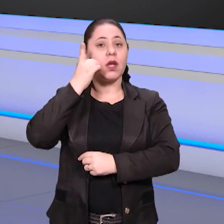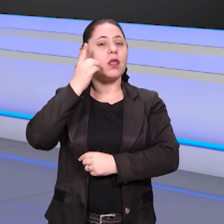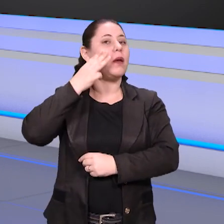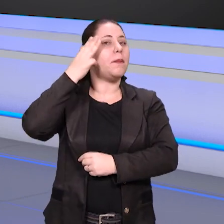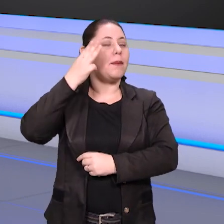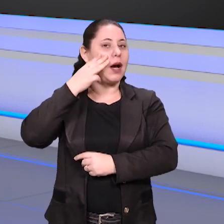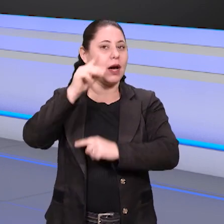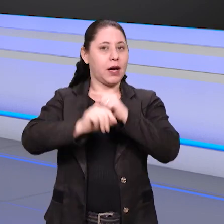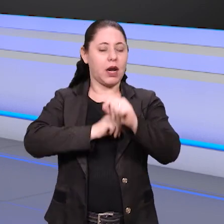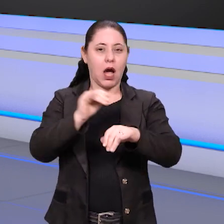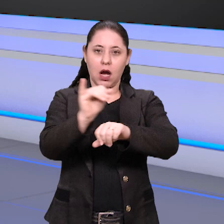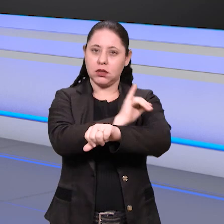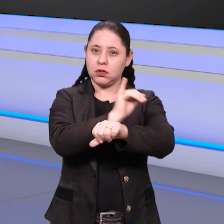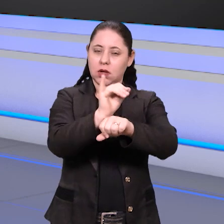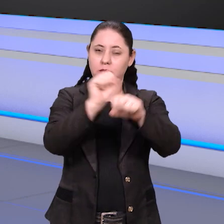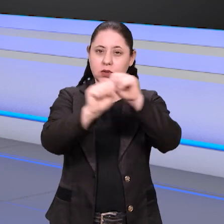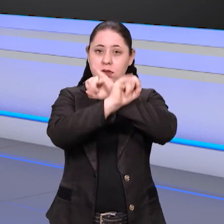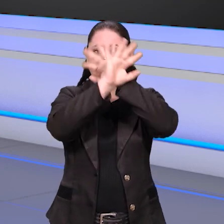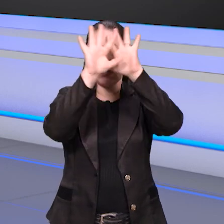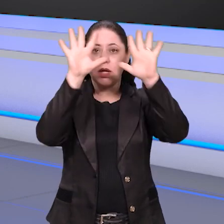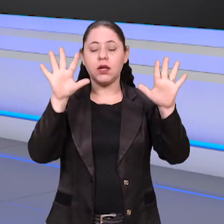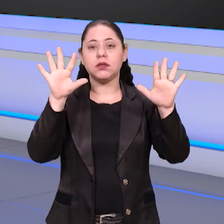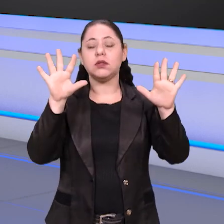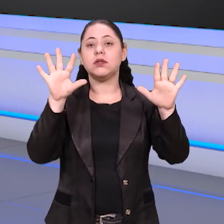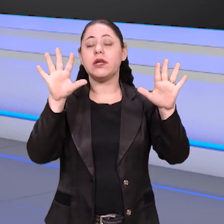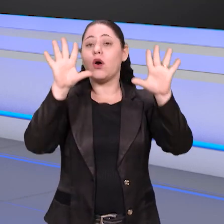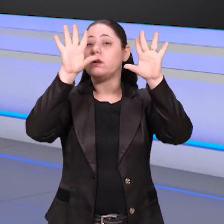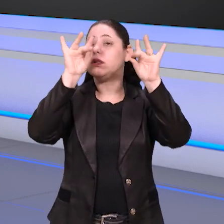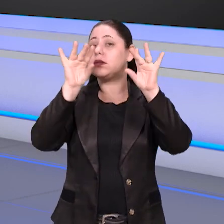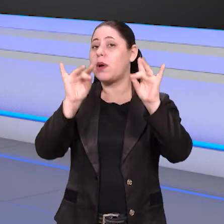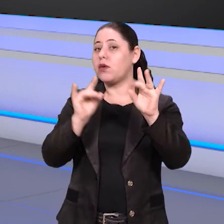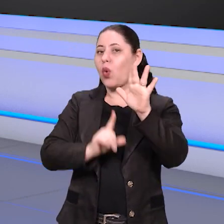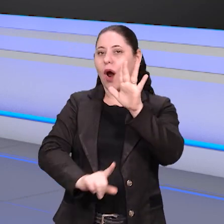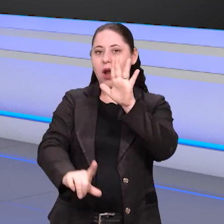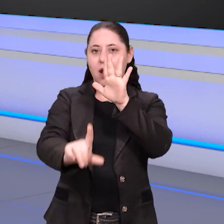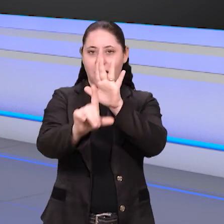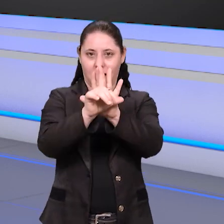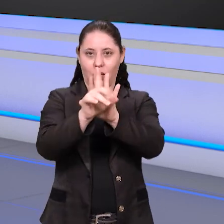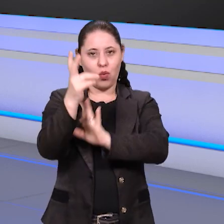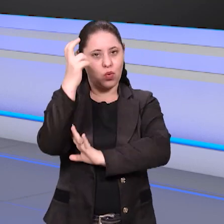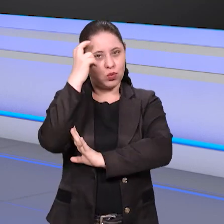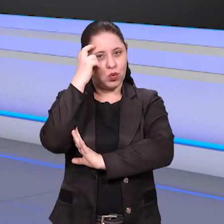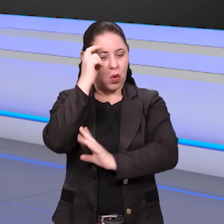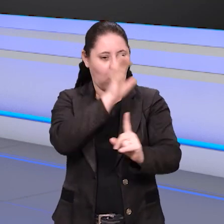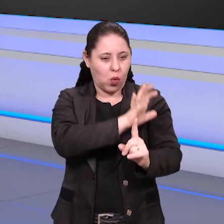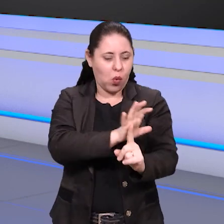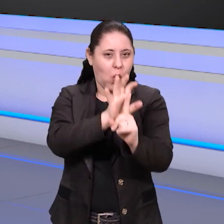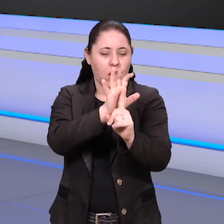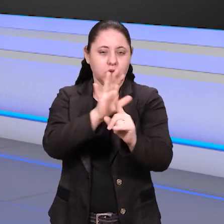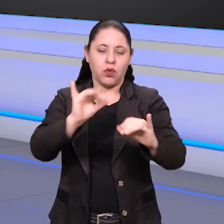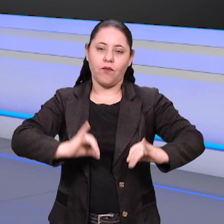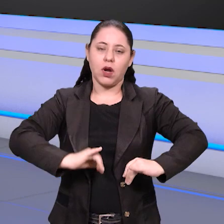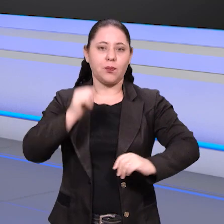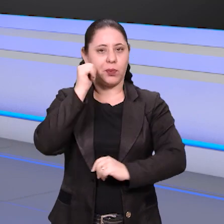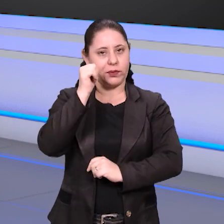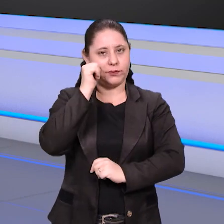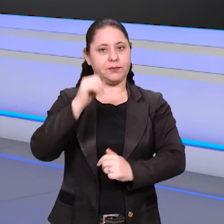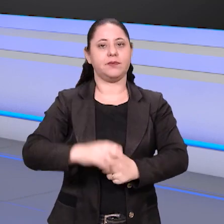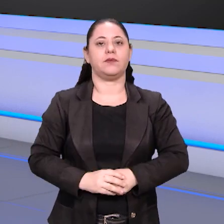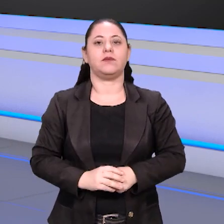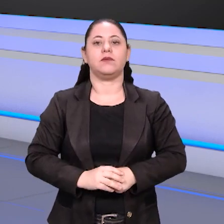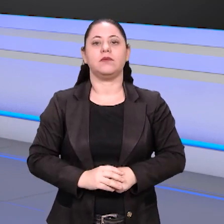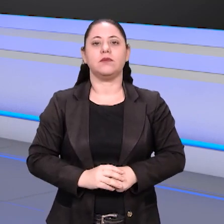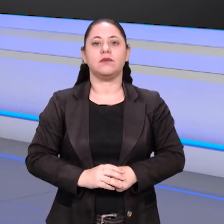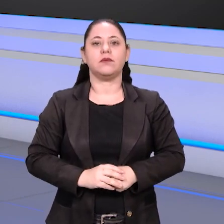vez, a deputada Mara Caseiro realizou uma ação para esclarecer sobre os aspectos legais e culturais do assédio